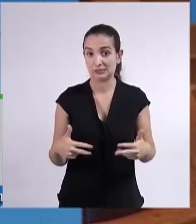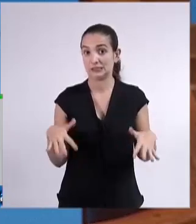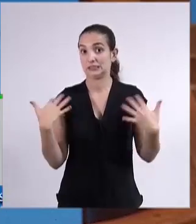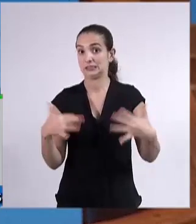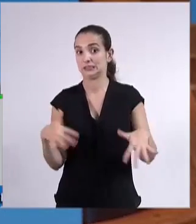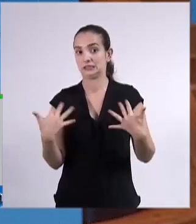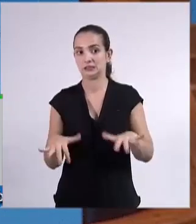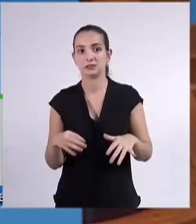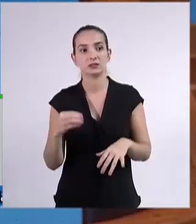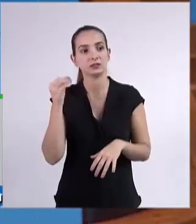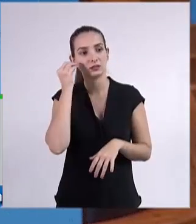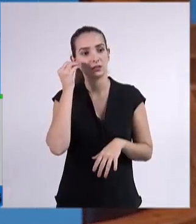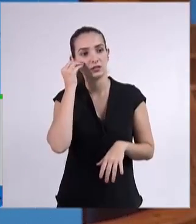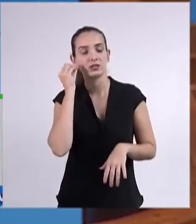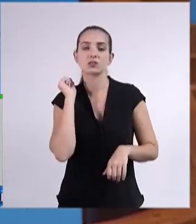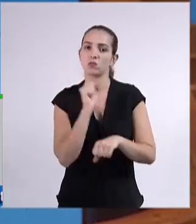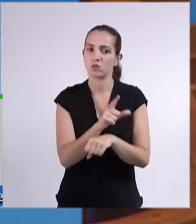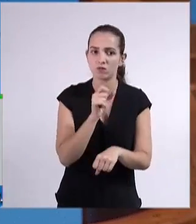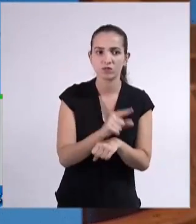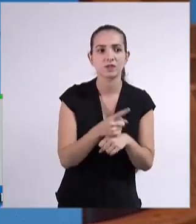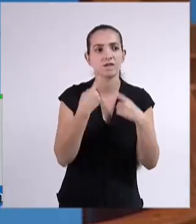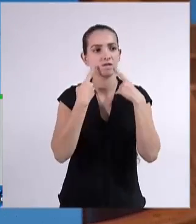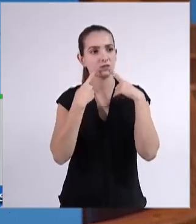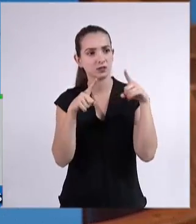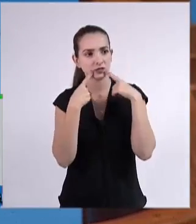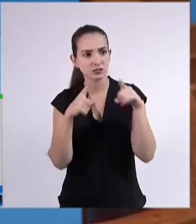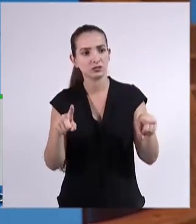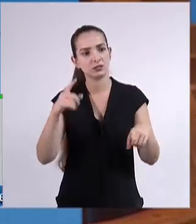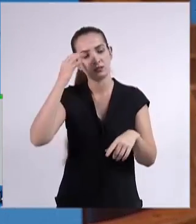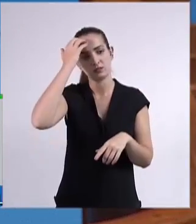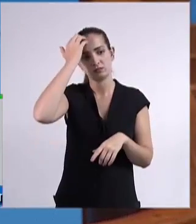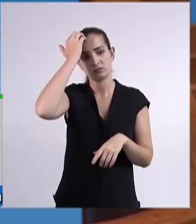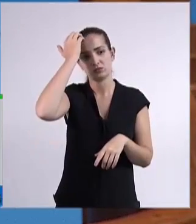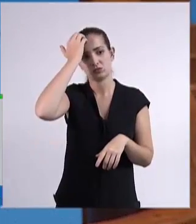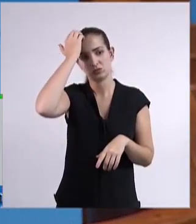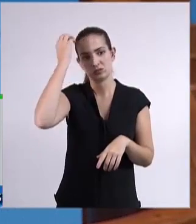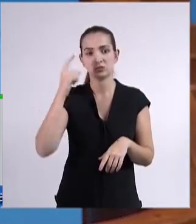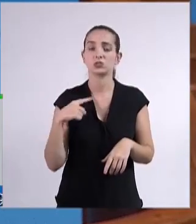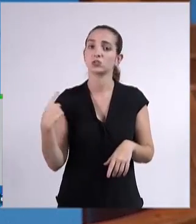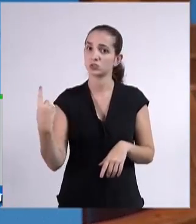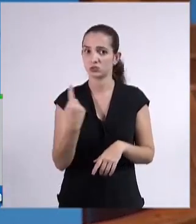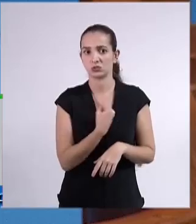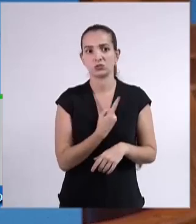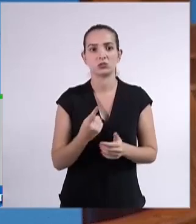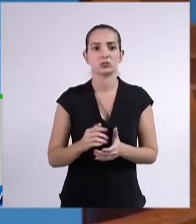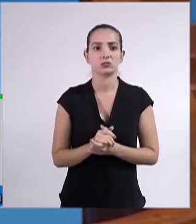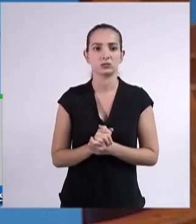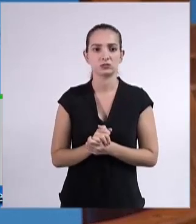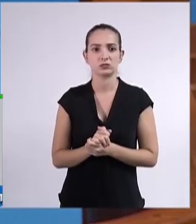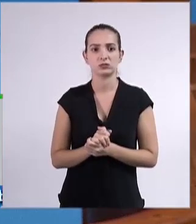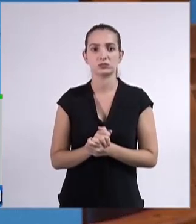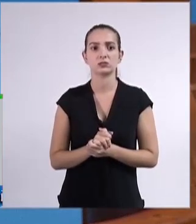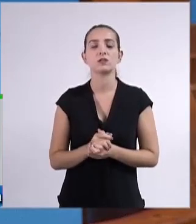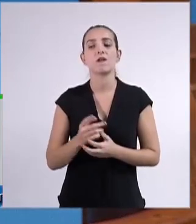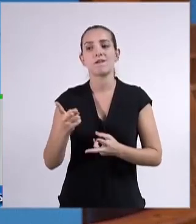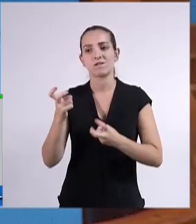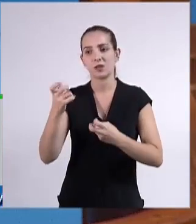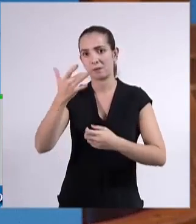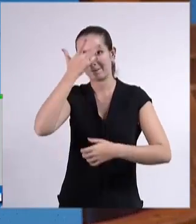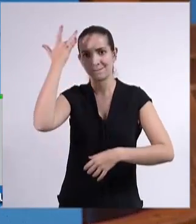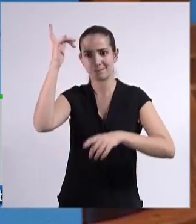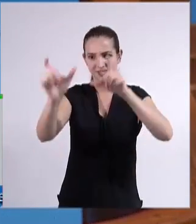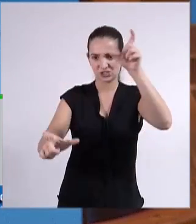tentam denegrir, reclamam, né? E a gente vai recebendo de outras pessoas as